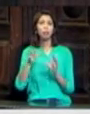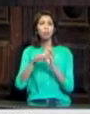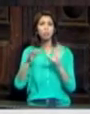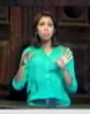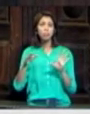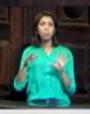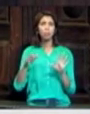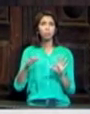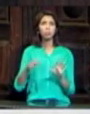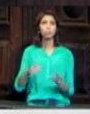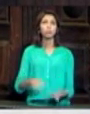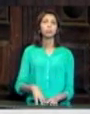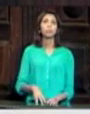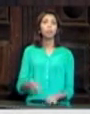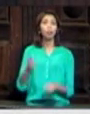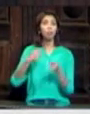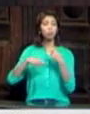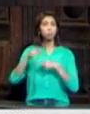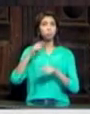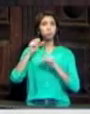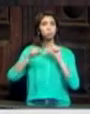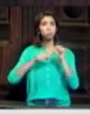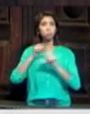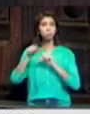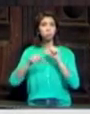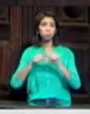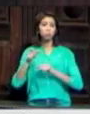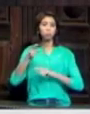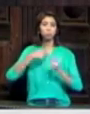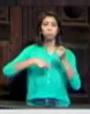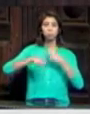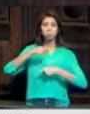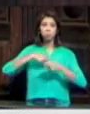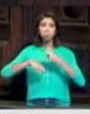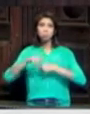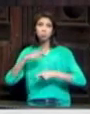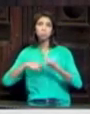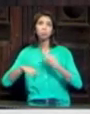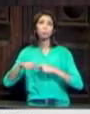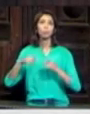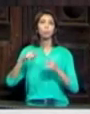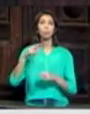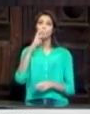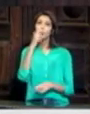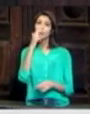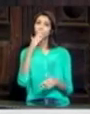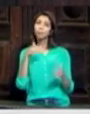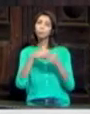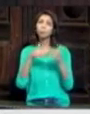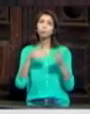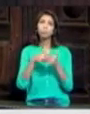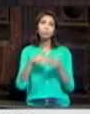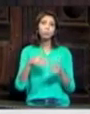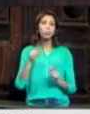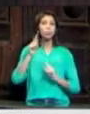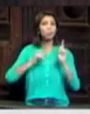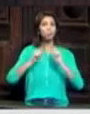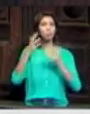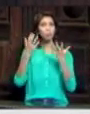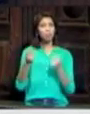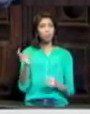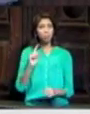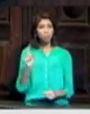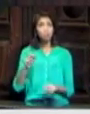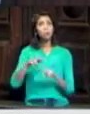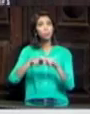agência reguladora se transforme num ato administrativo que prorrogue esta concessão sem essa licitação. Por